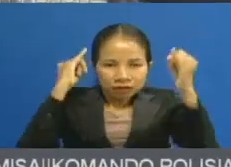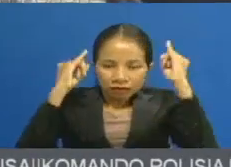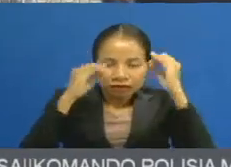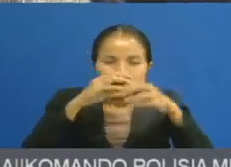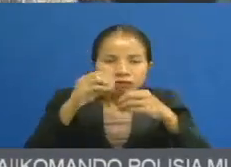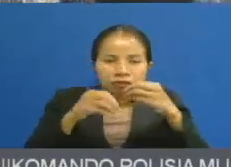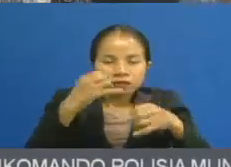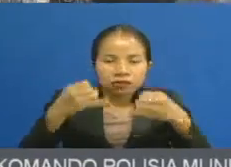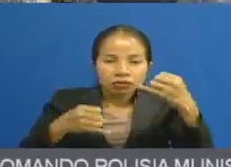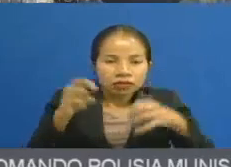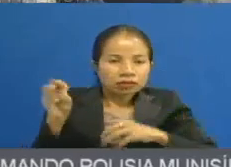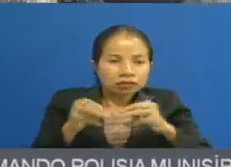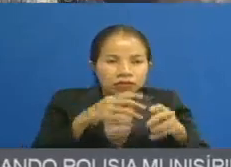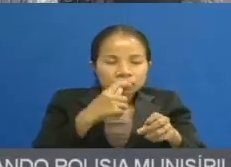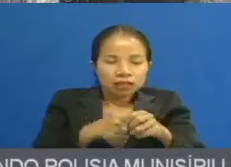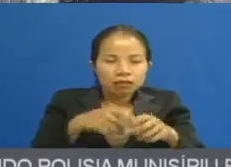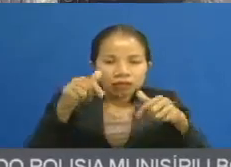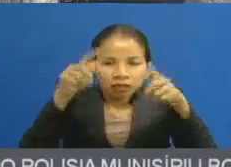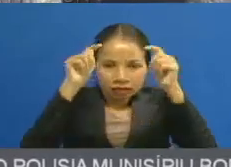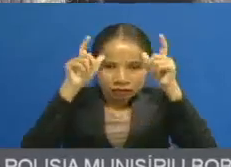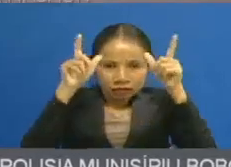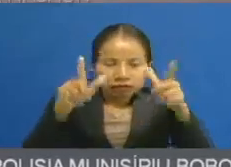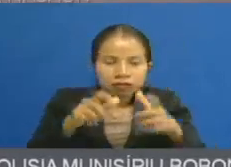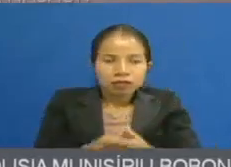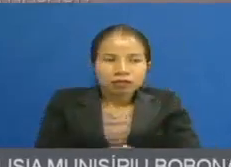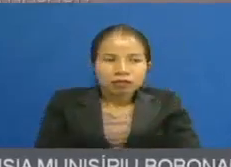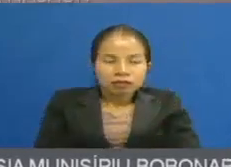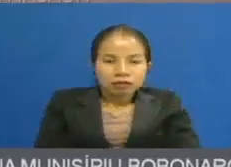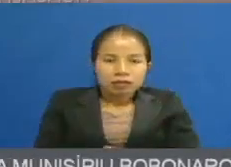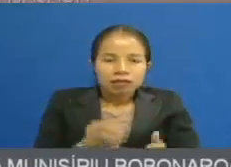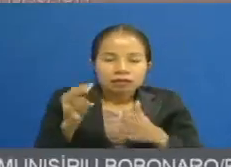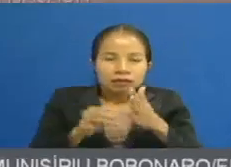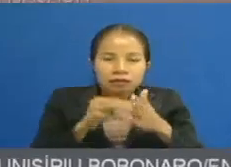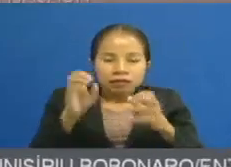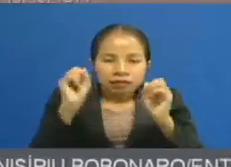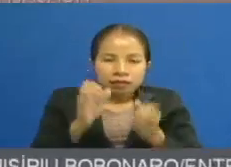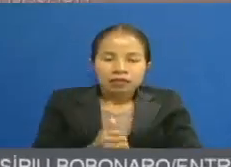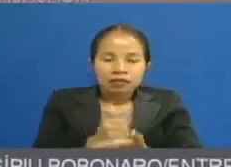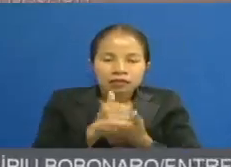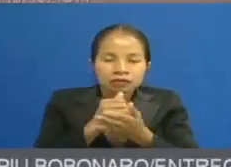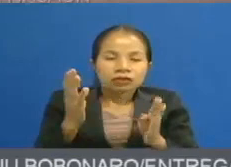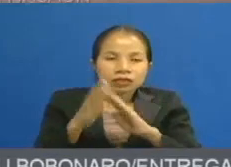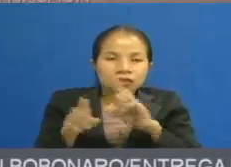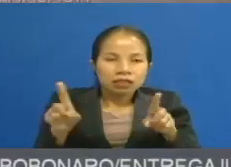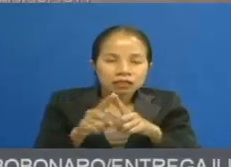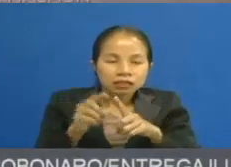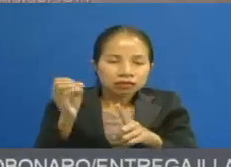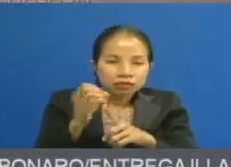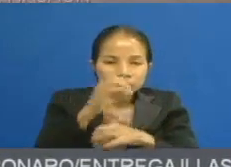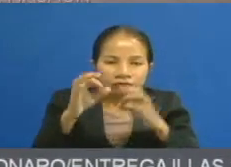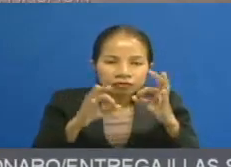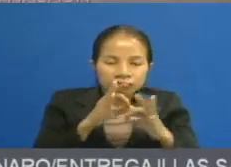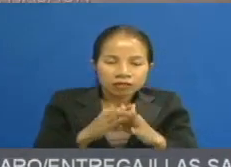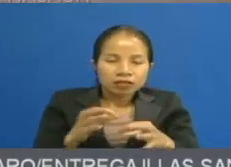com a Justiça Mudança Climática e Timor-Leste. Boletim mediador, né, pela ajuda, pela moça essa opção, ainda não é que garante